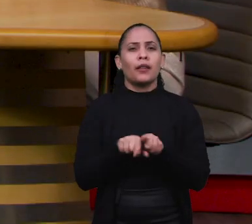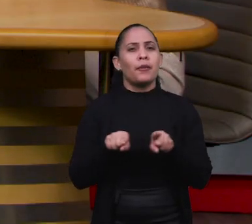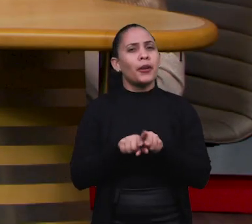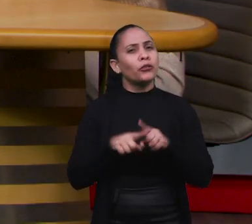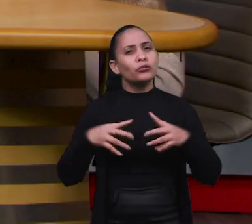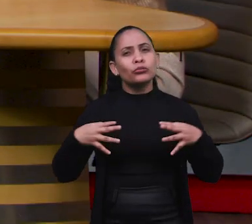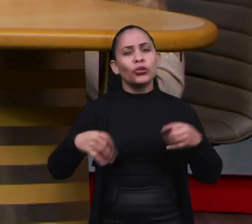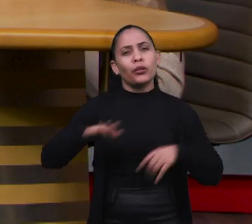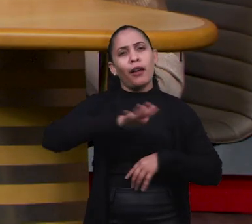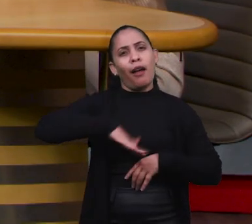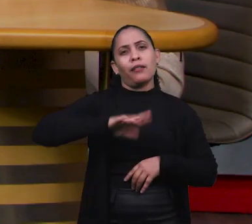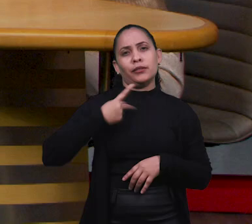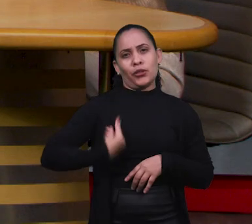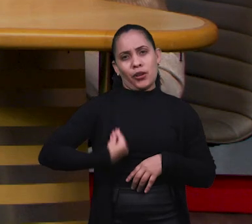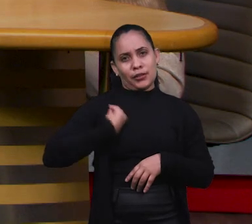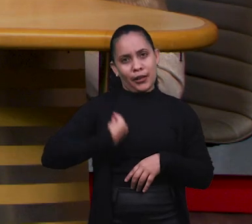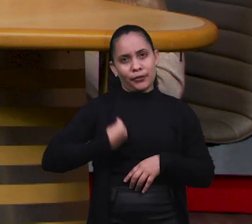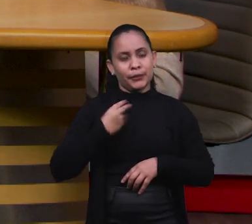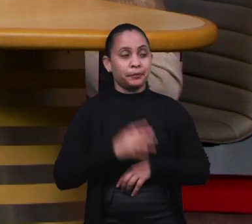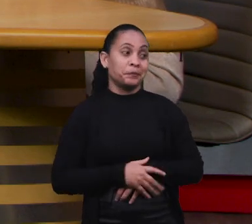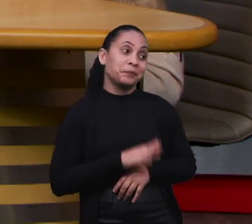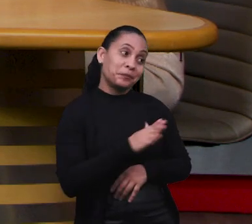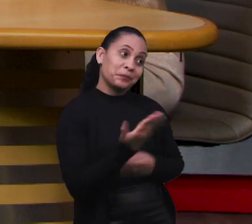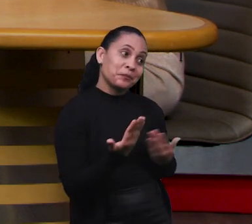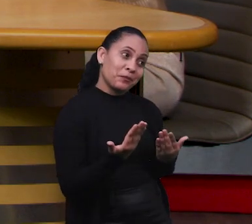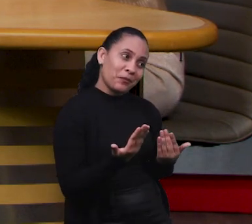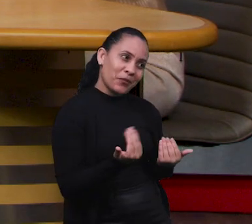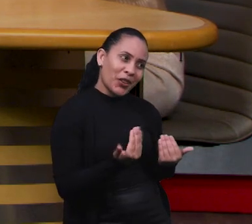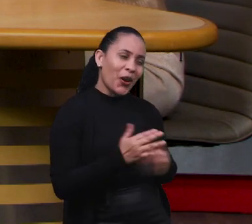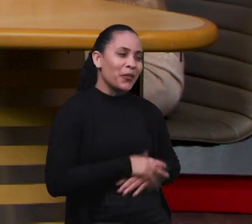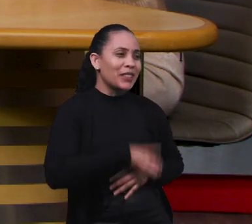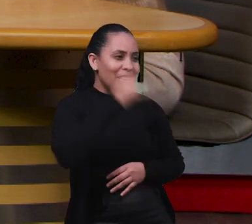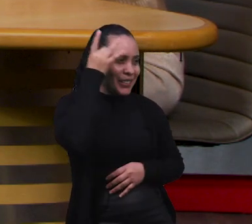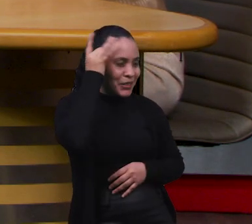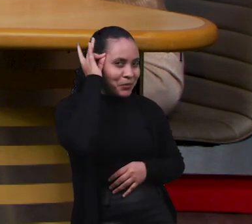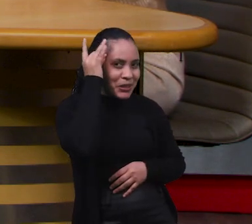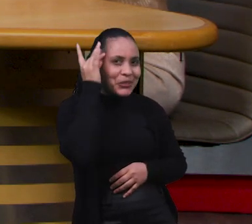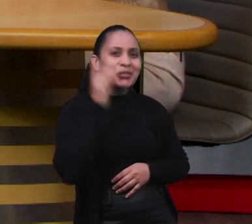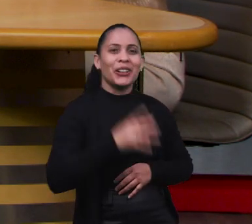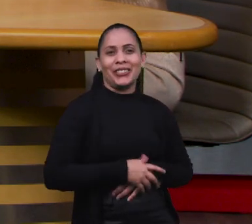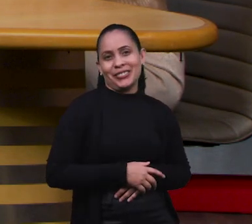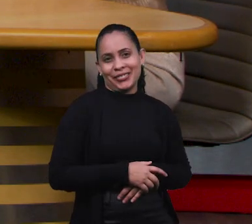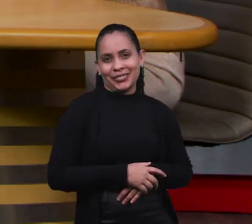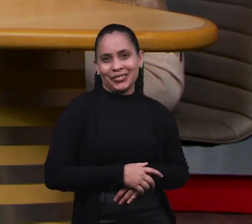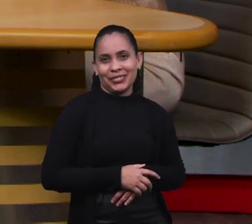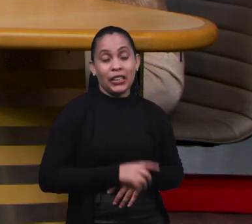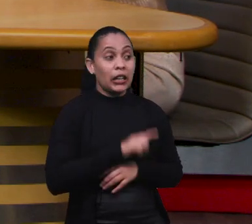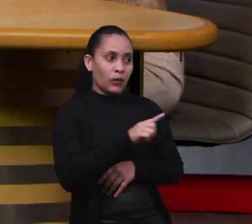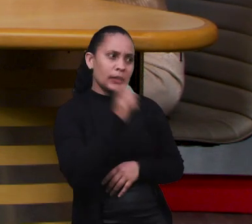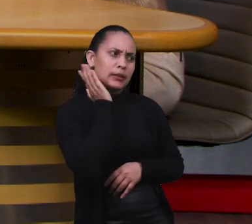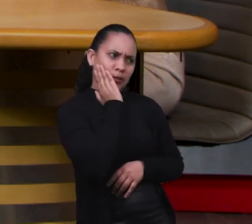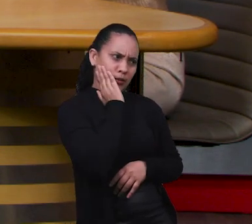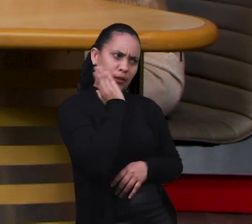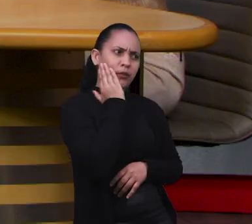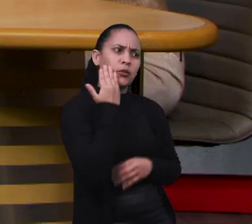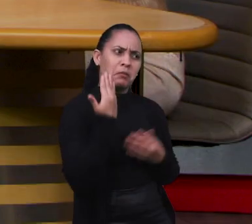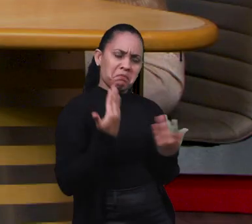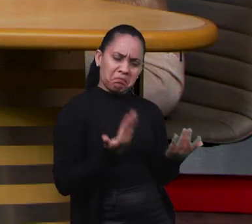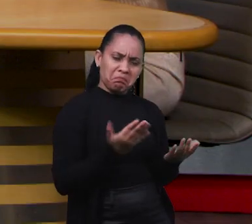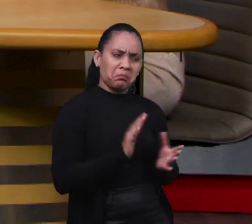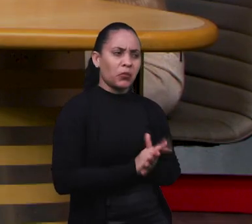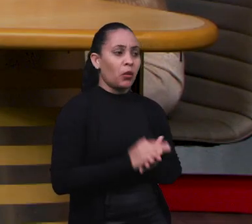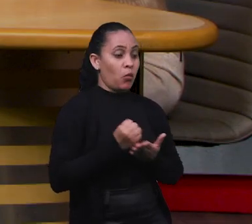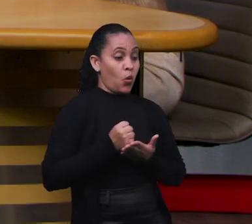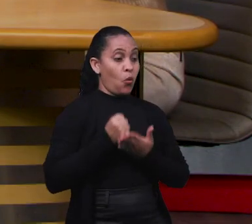Que bom, Carla. Tão bom, né, vermos jovens assim, espiritual e também com esse entendimento, né, e